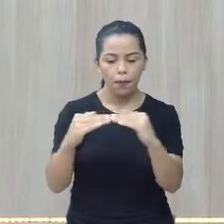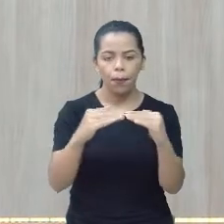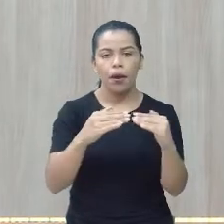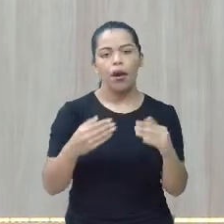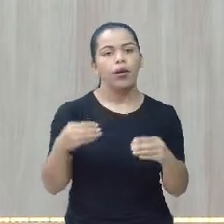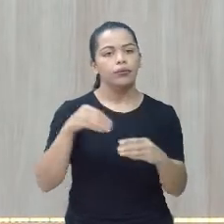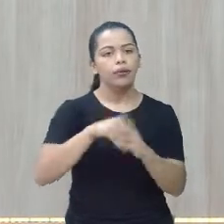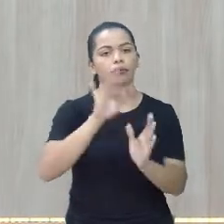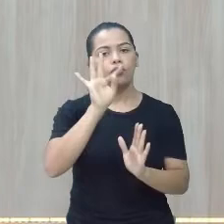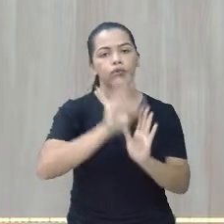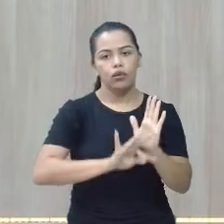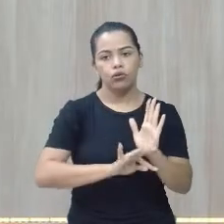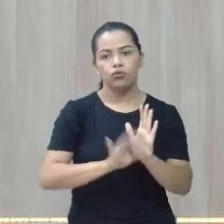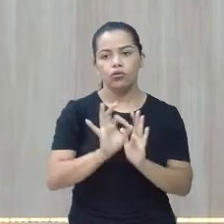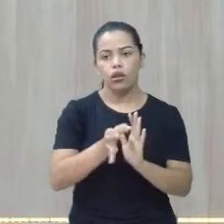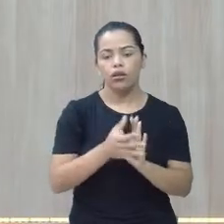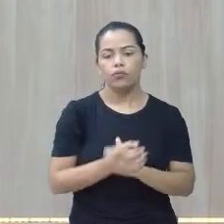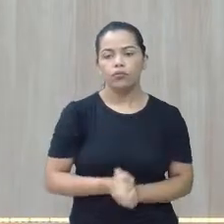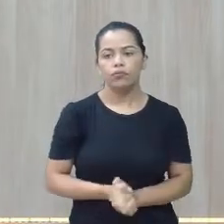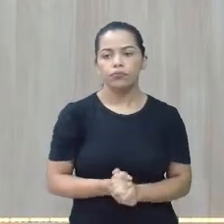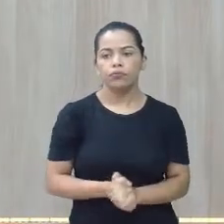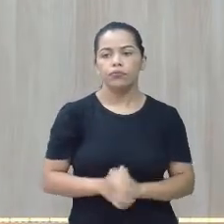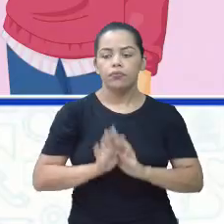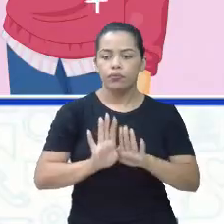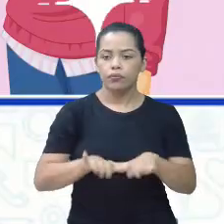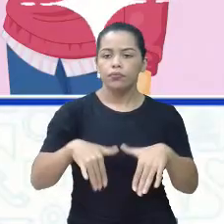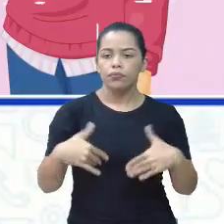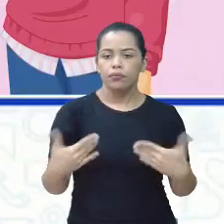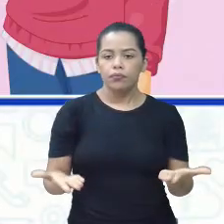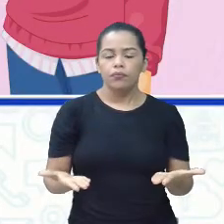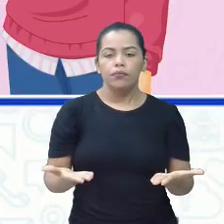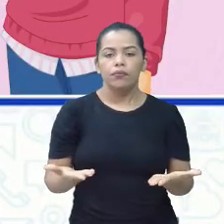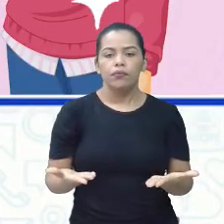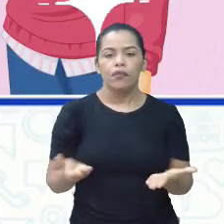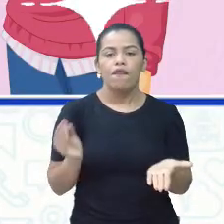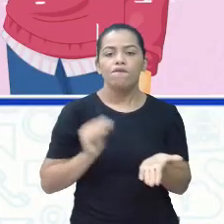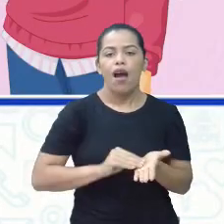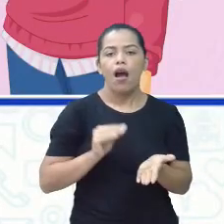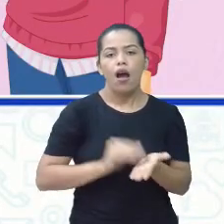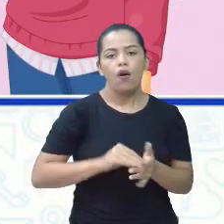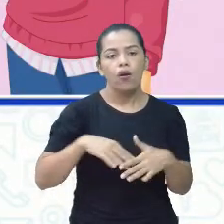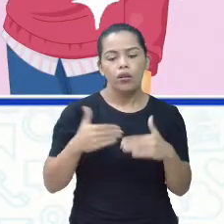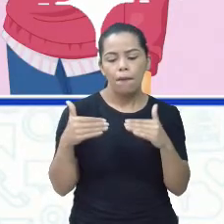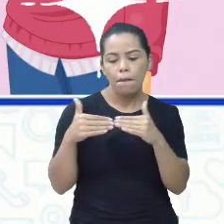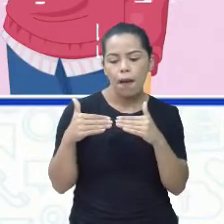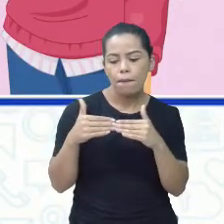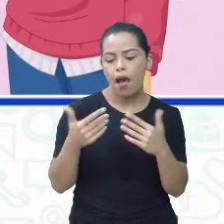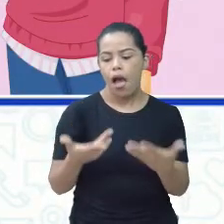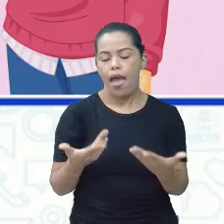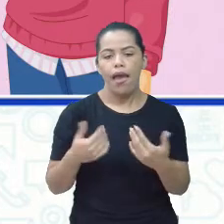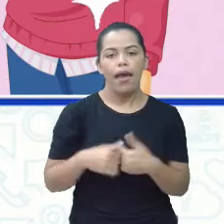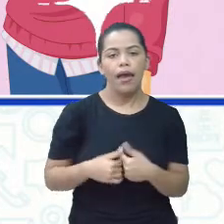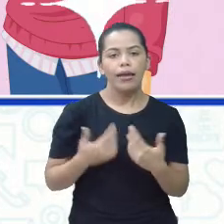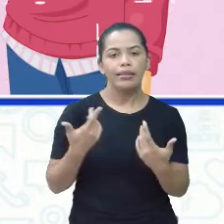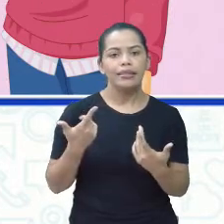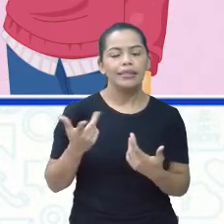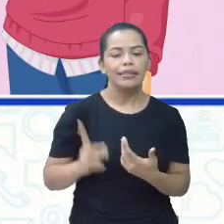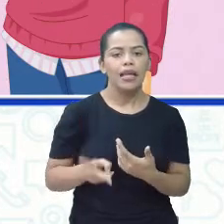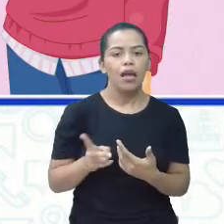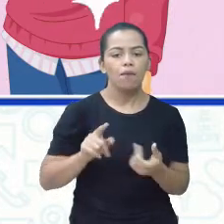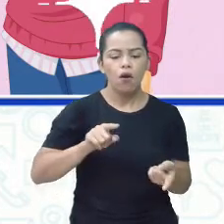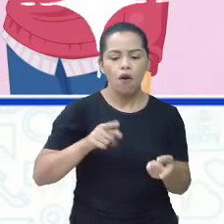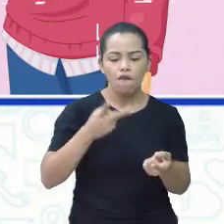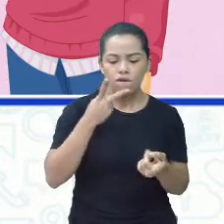certo? Vamos lá. Então, a falta de coerência é contradizer-se sem a